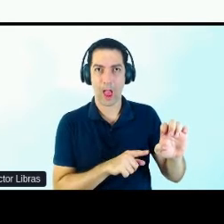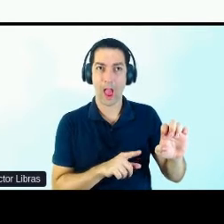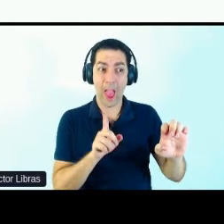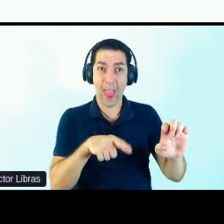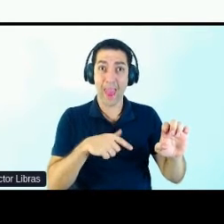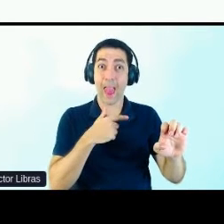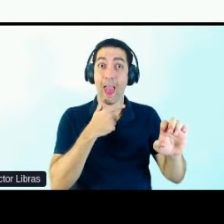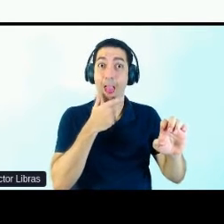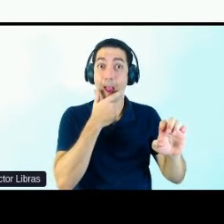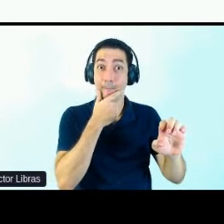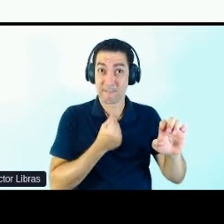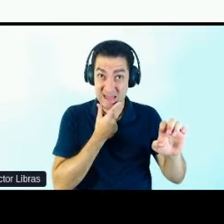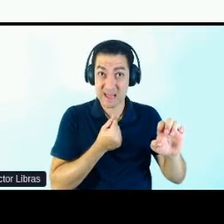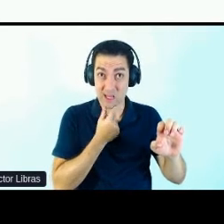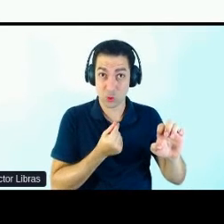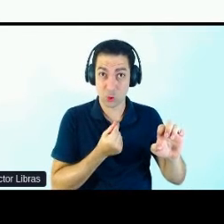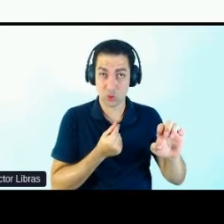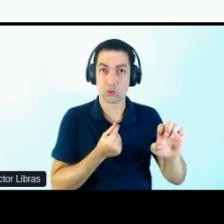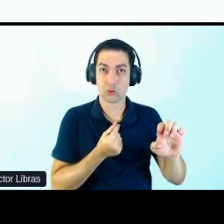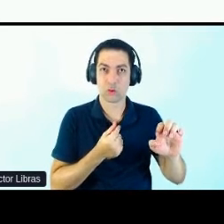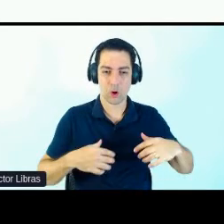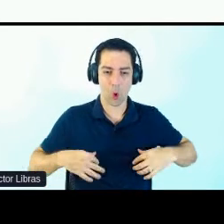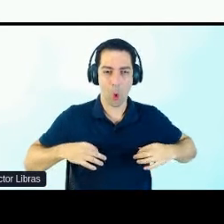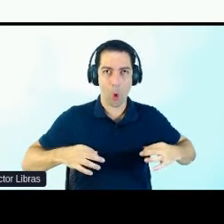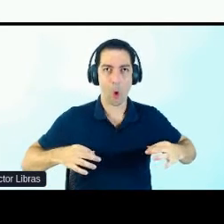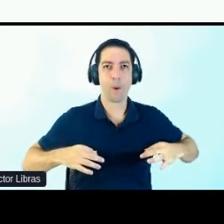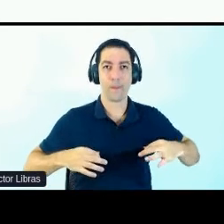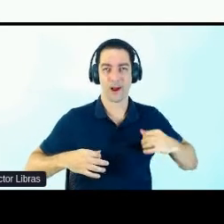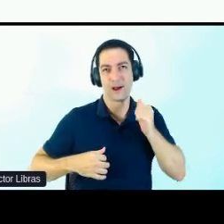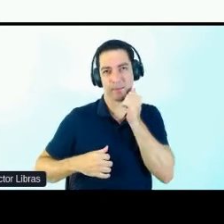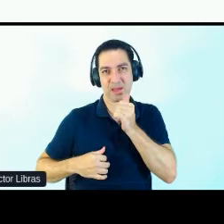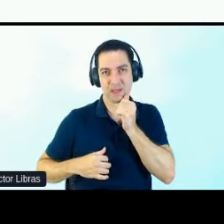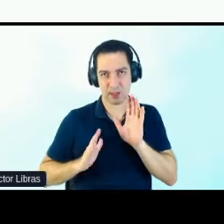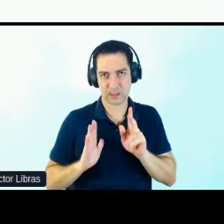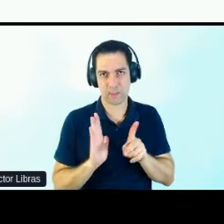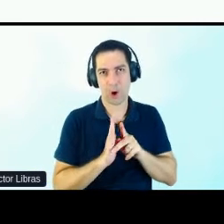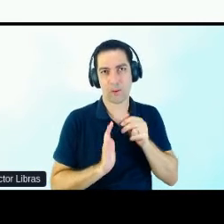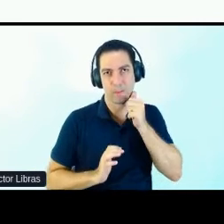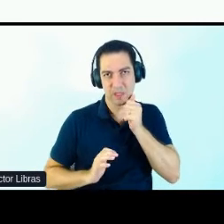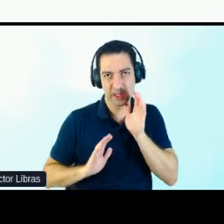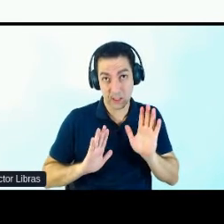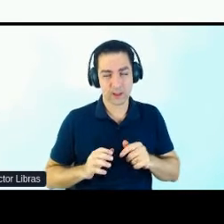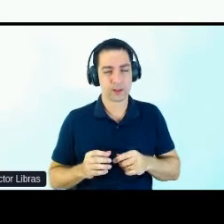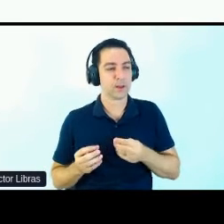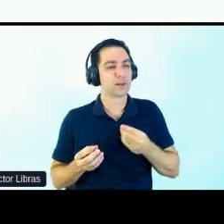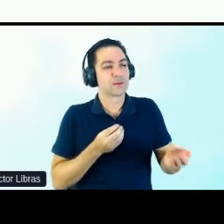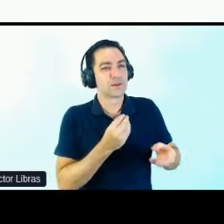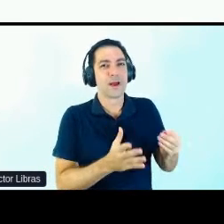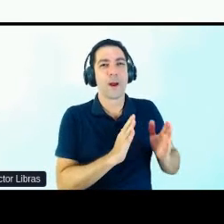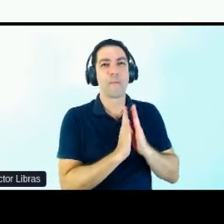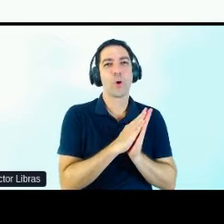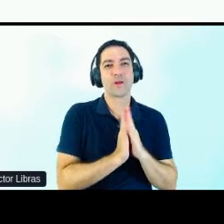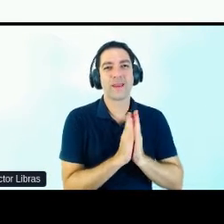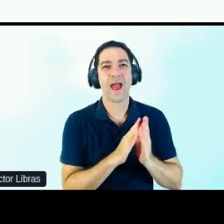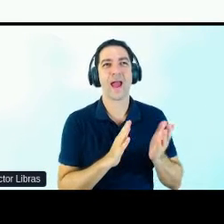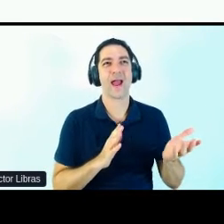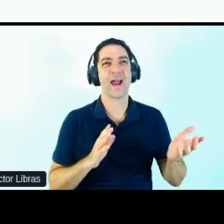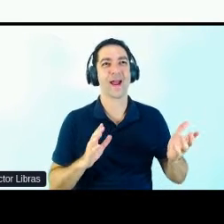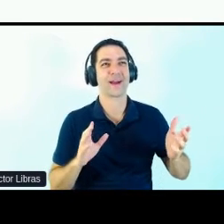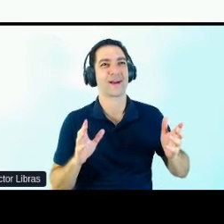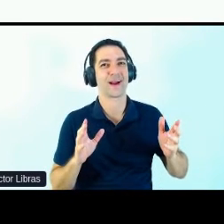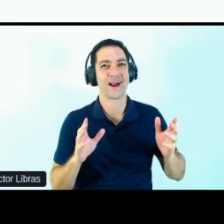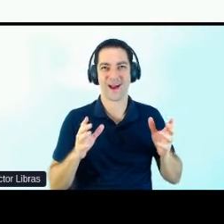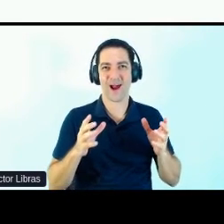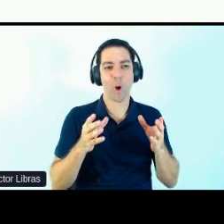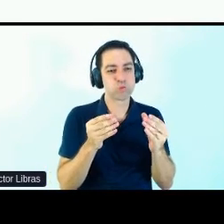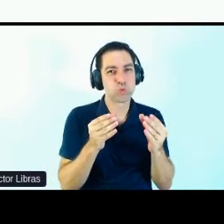de menina. Então, boneca, casinha, bichinho de pelúcia. E aí, o que que a gente entende com isso, né? Que os